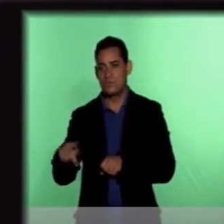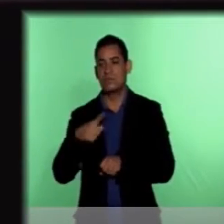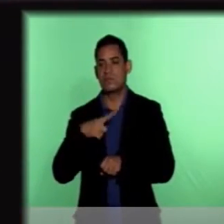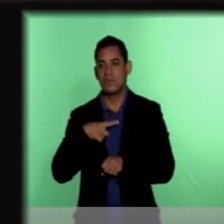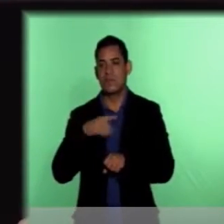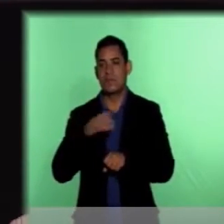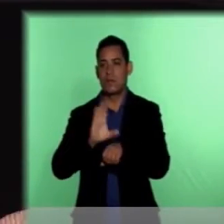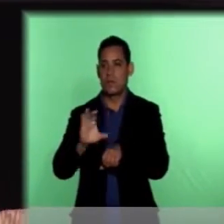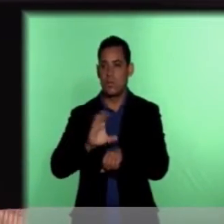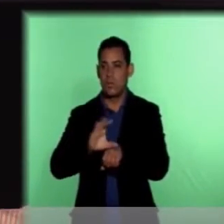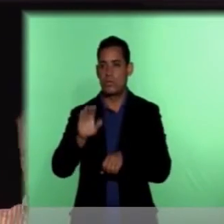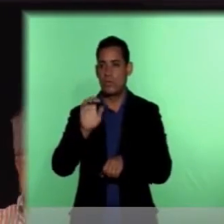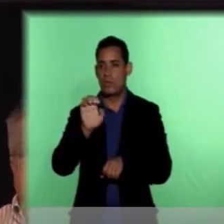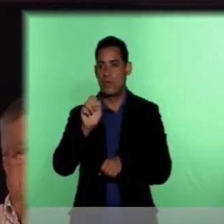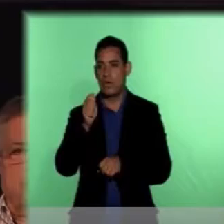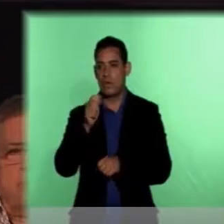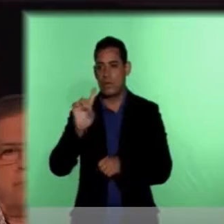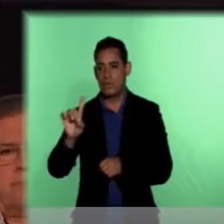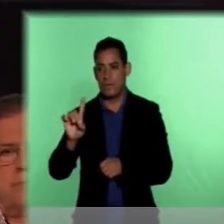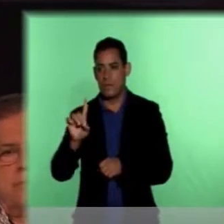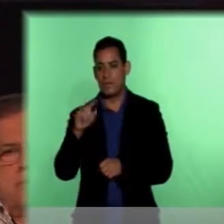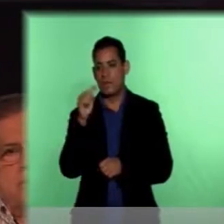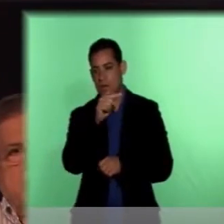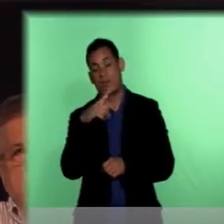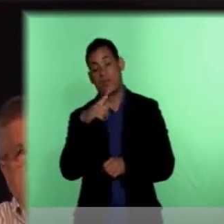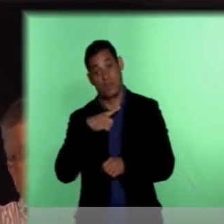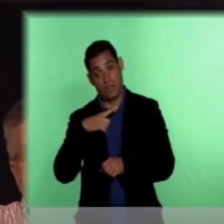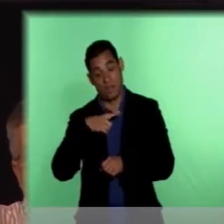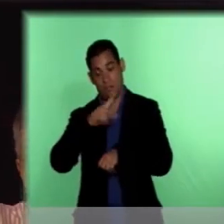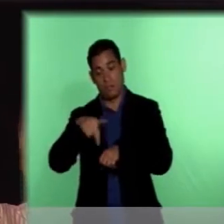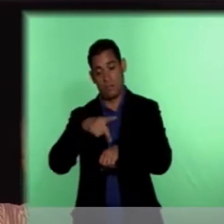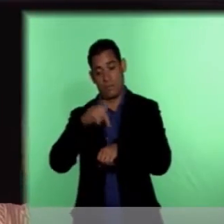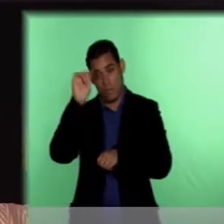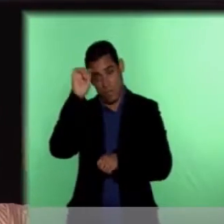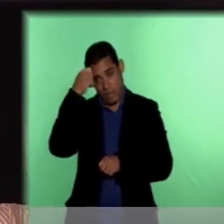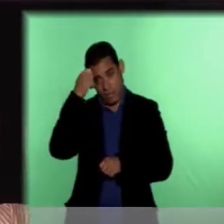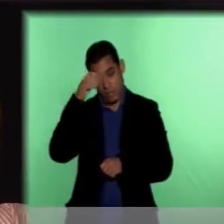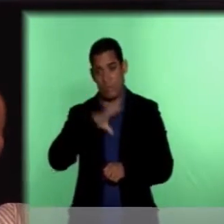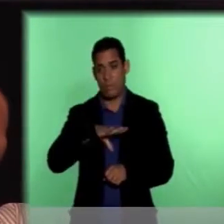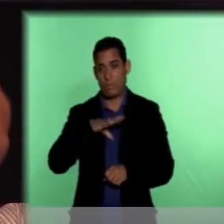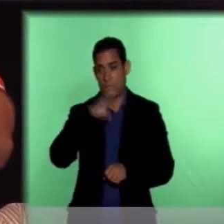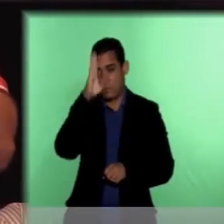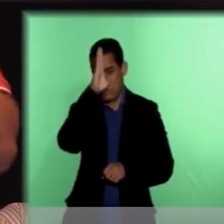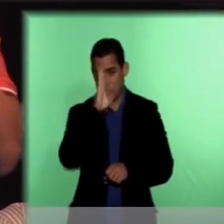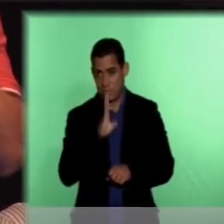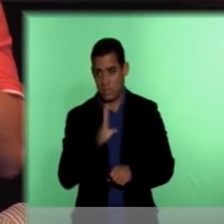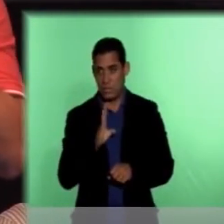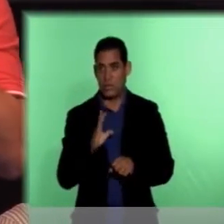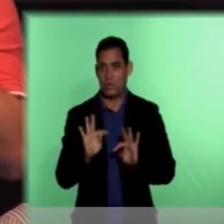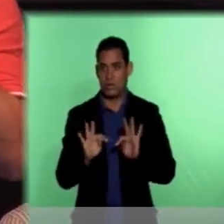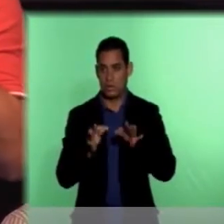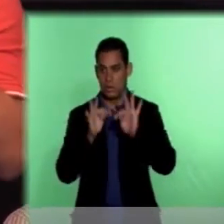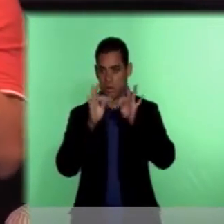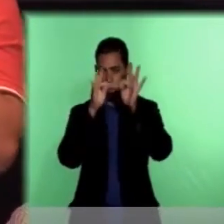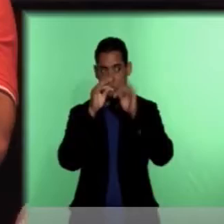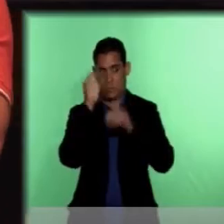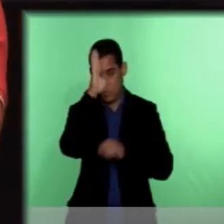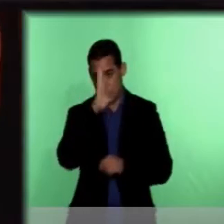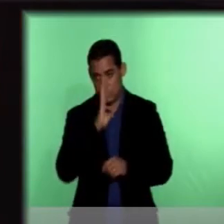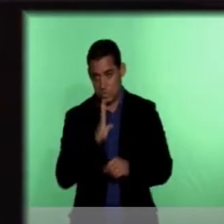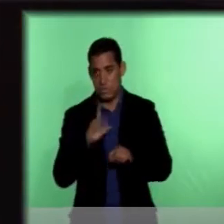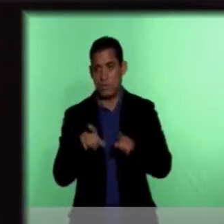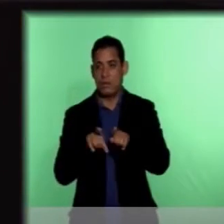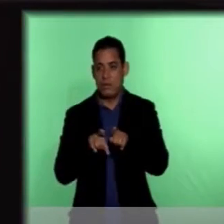distância para eles. Então, eles estão tendo um curso à distância em português brasileiro, com terminologias brasileiras,